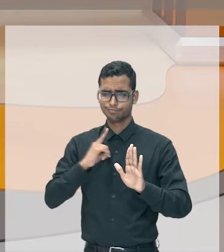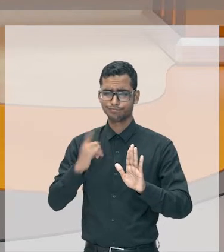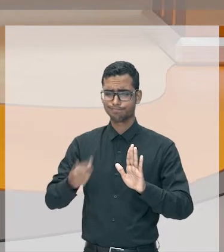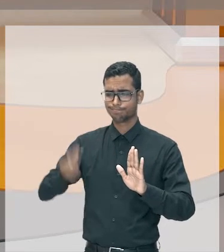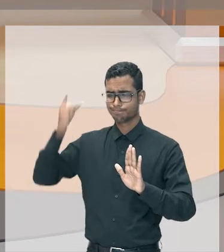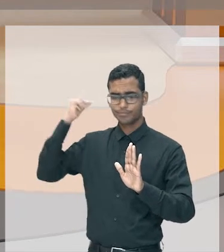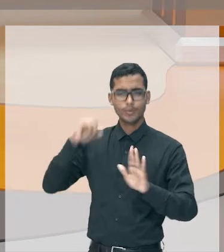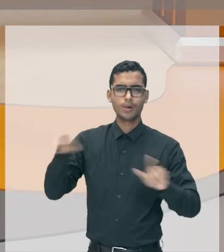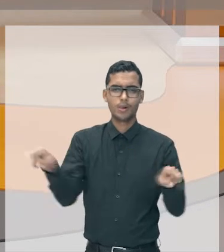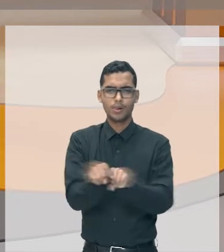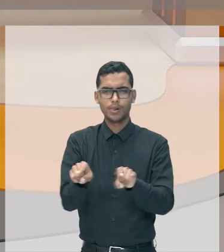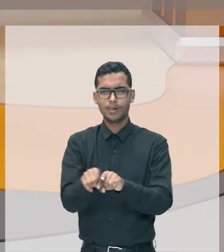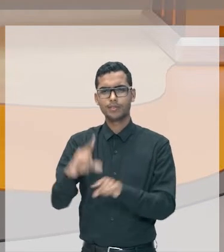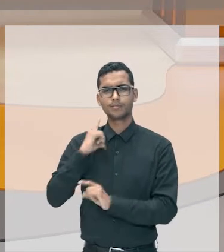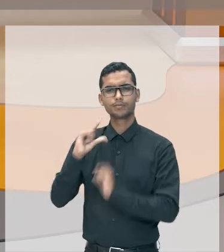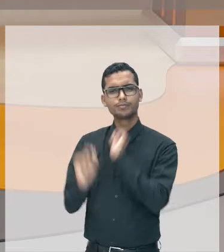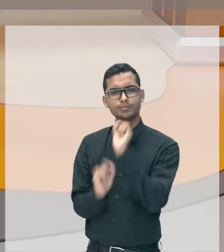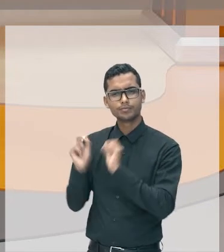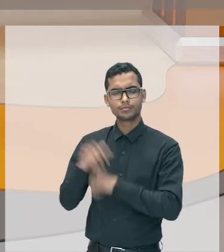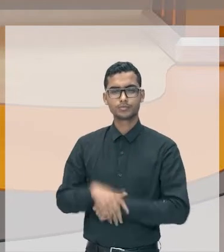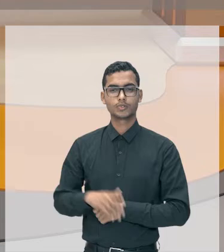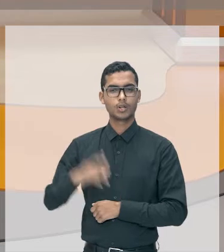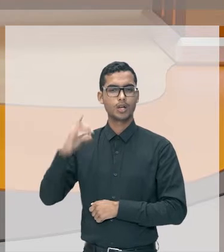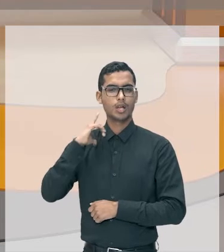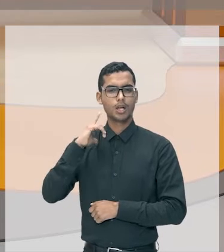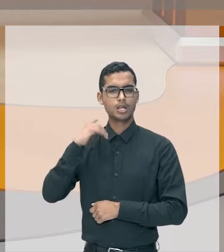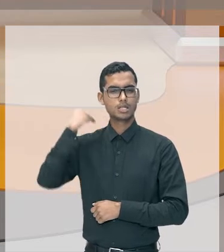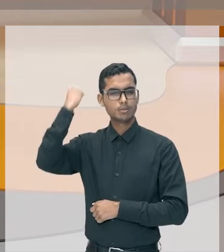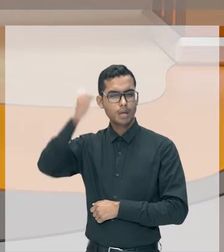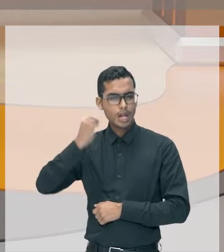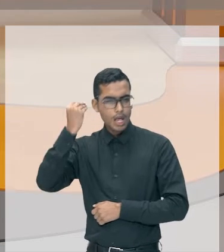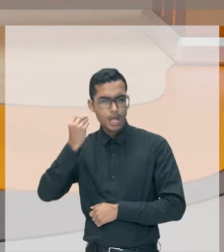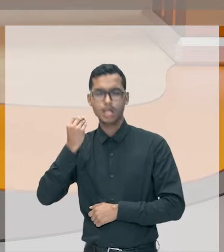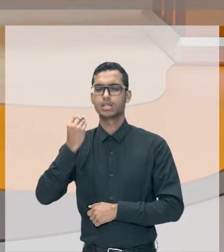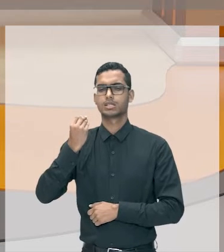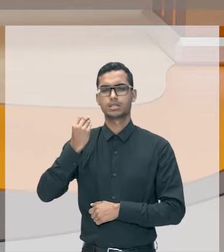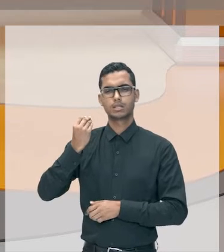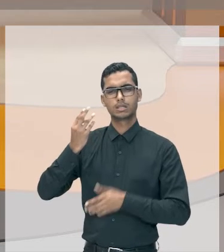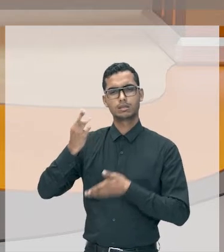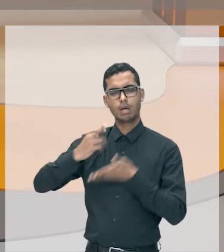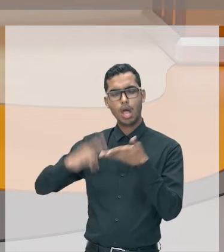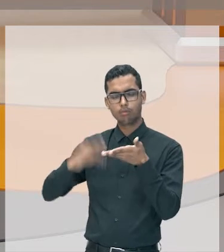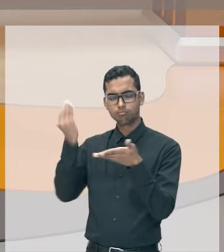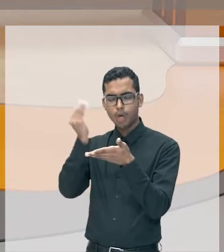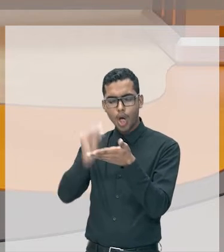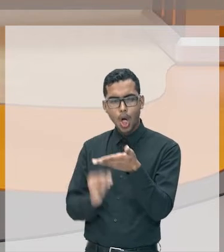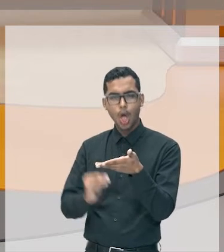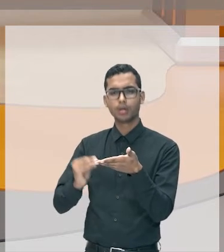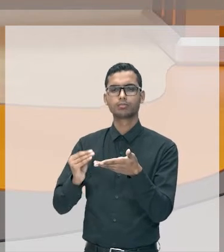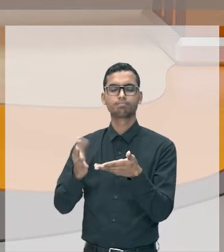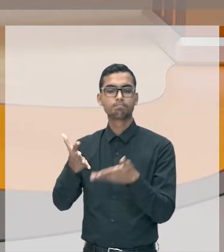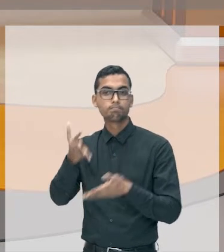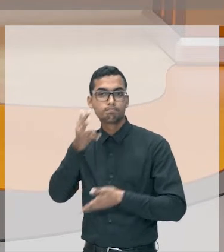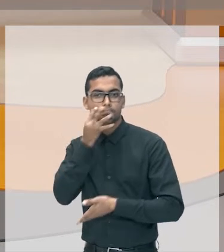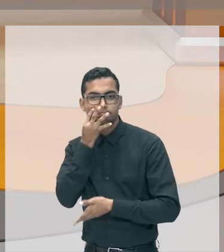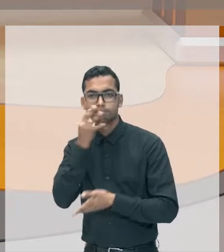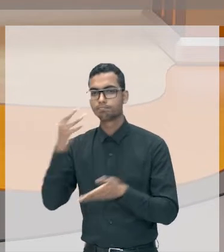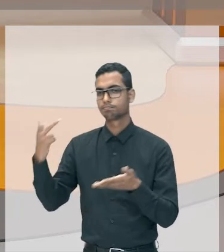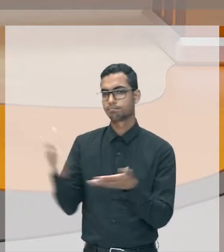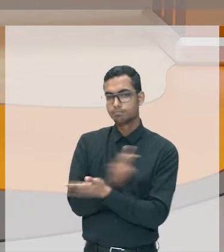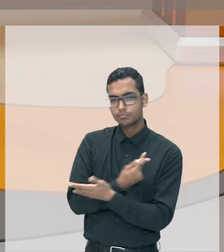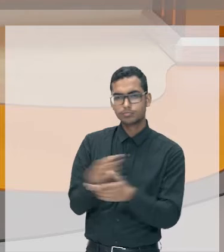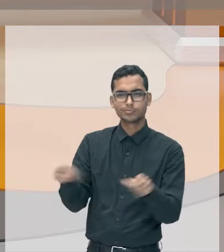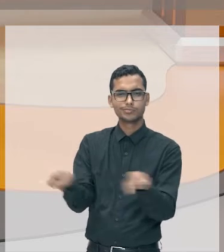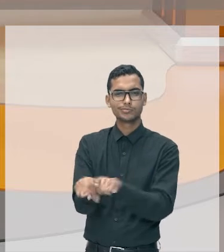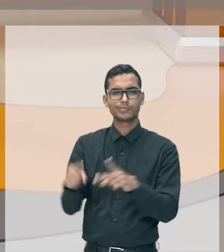nelas estão incluídas os relatos de pessoas que presenciaram determinados acontecimentos, assim como